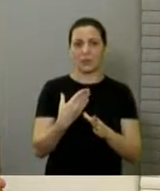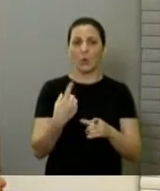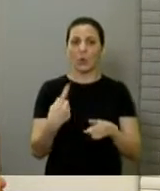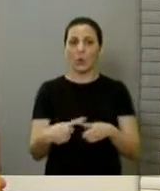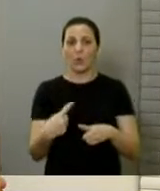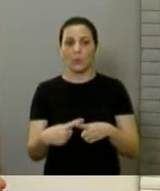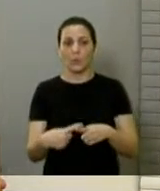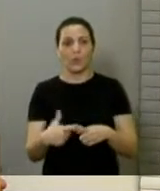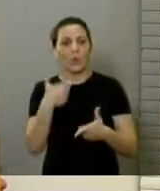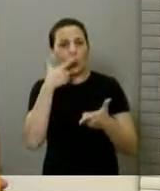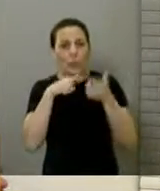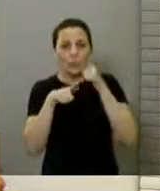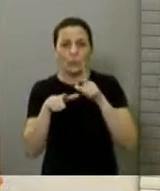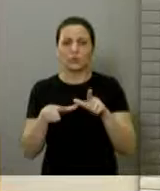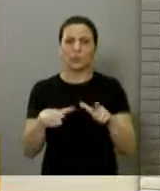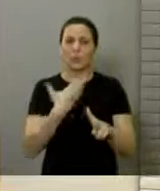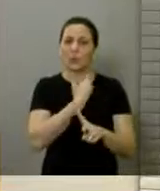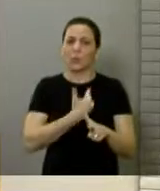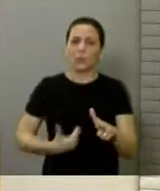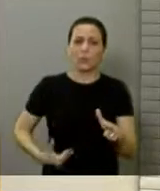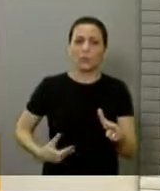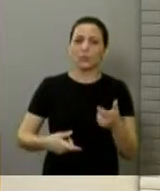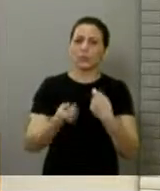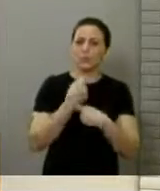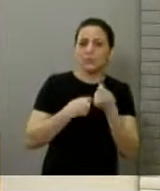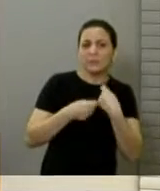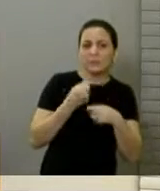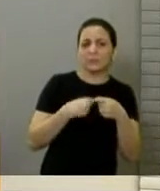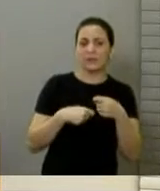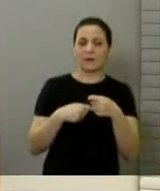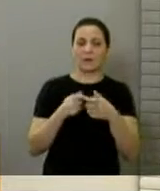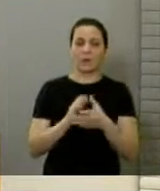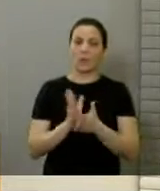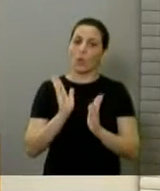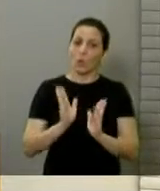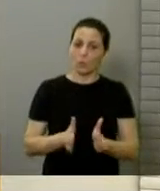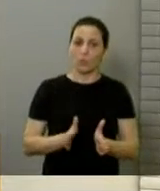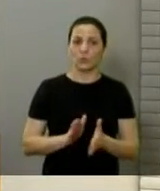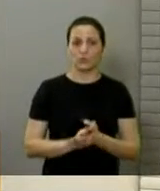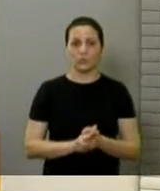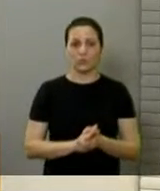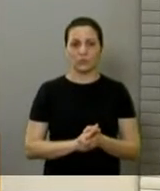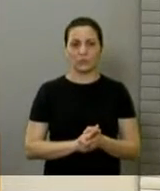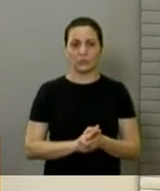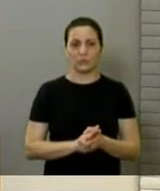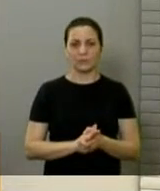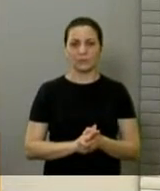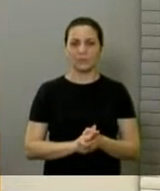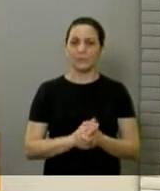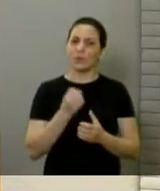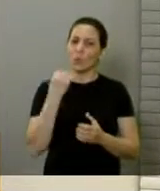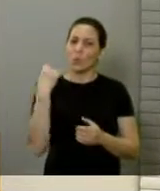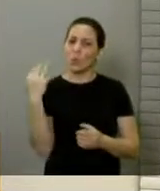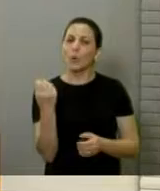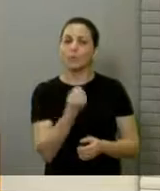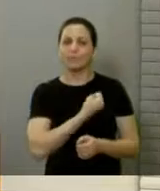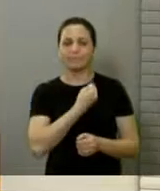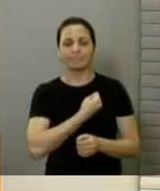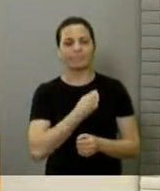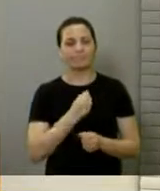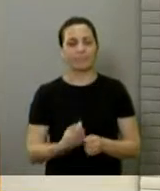por incapacidade do serviço público de gerir. Hoje, a gente pega dados absurdos.